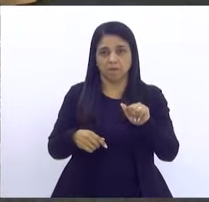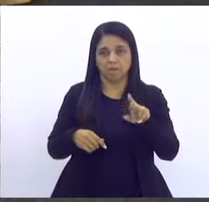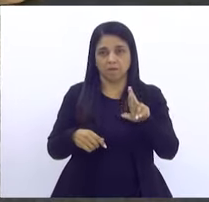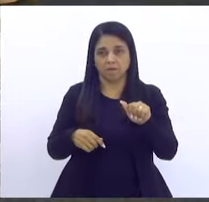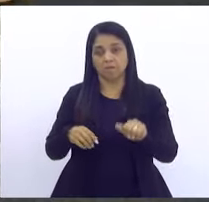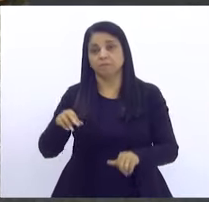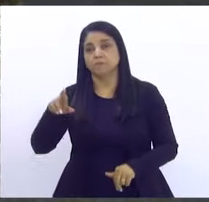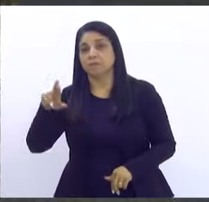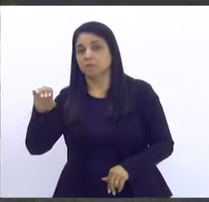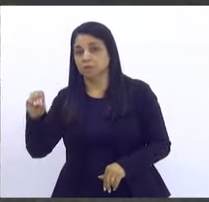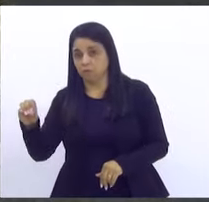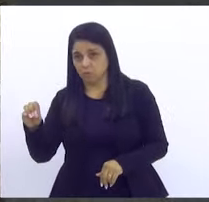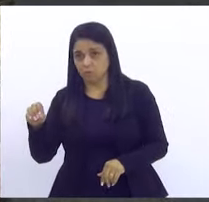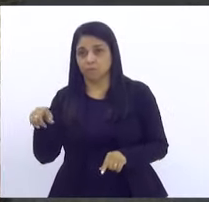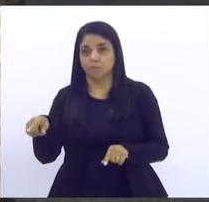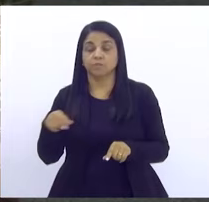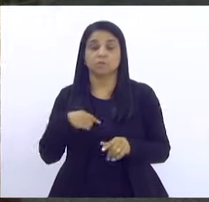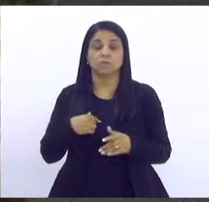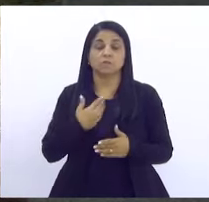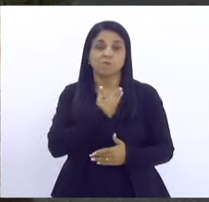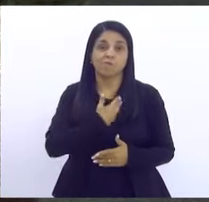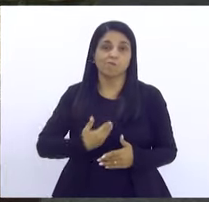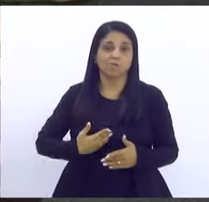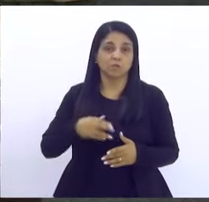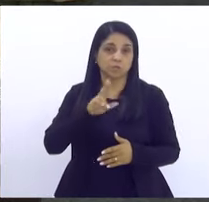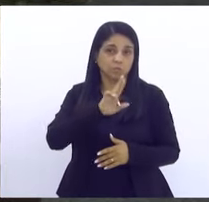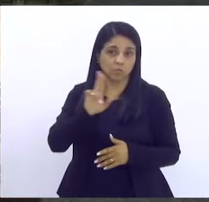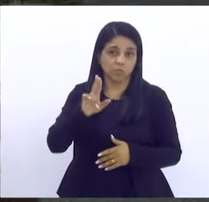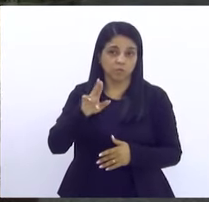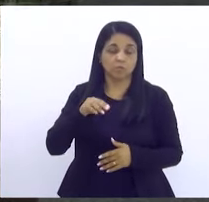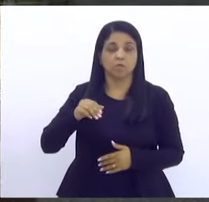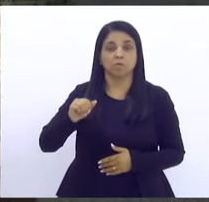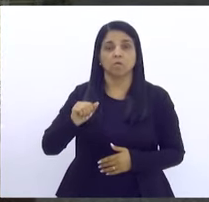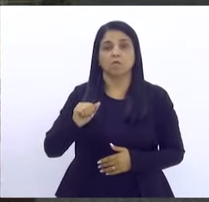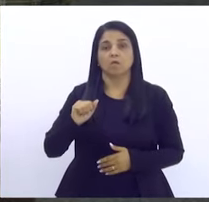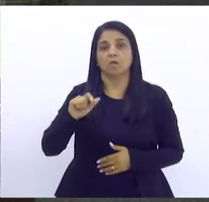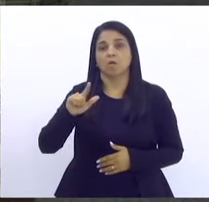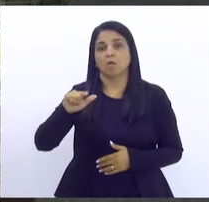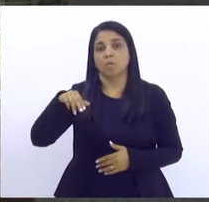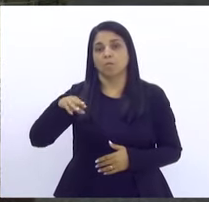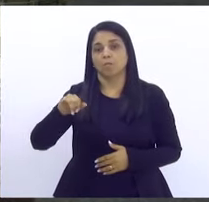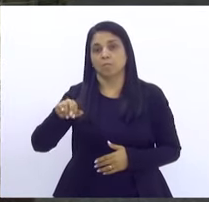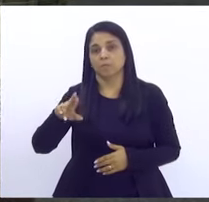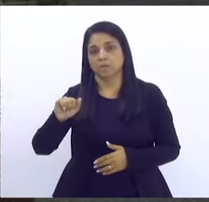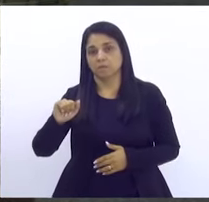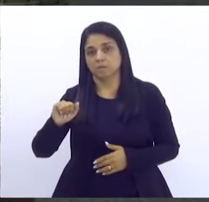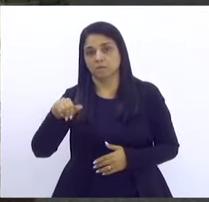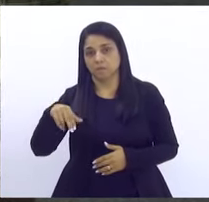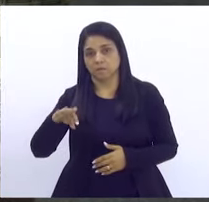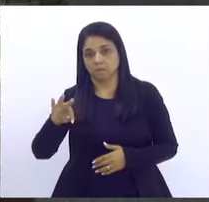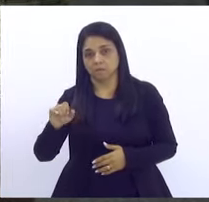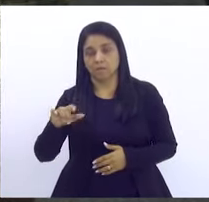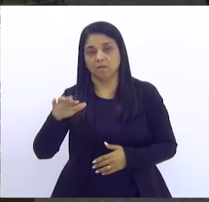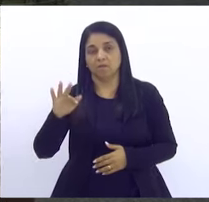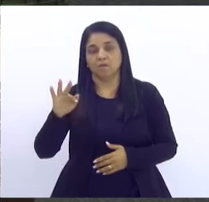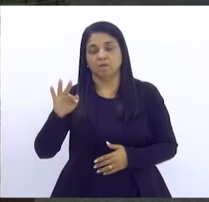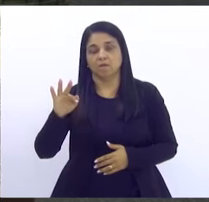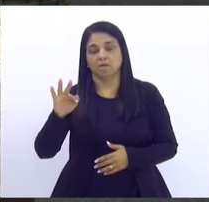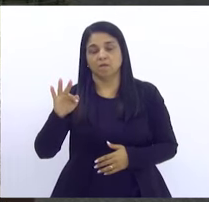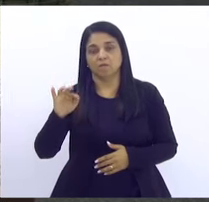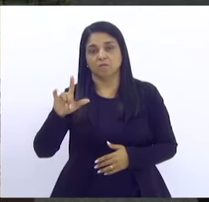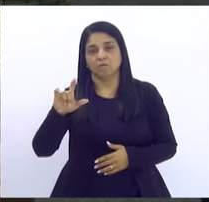o governador nomeado foi o almirante Floriano Faria Lima. E no